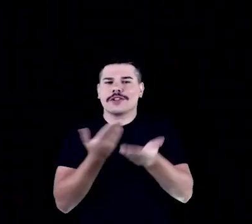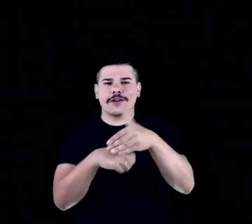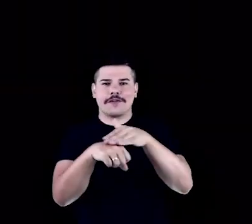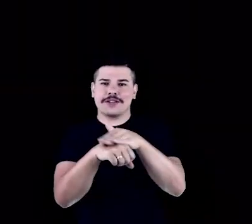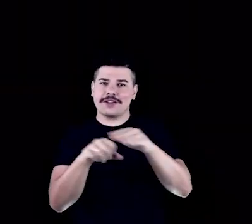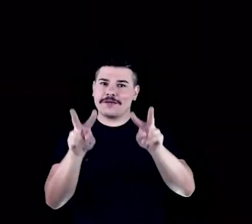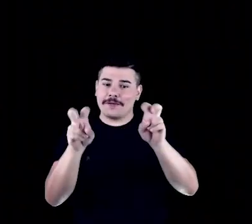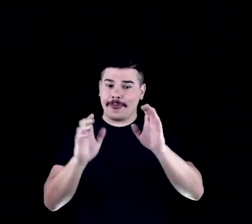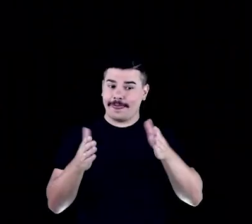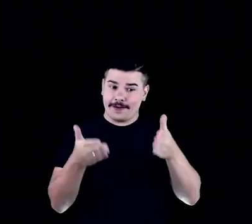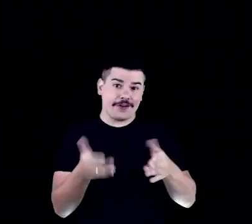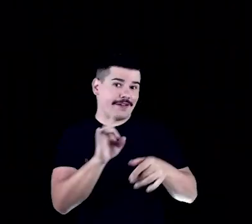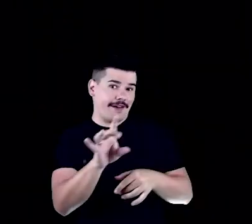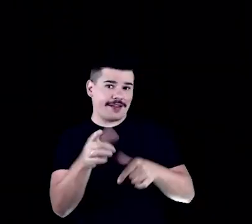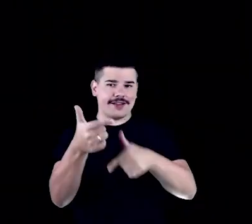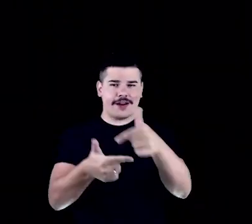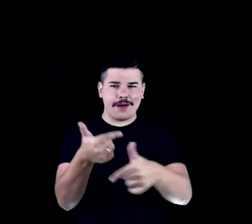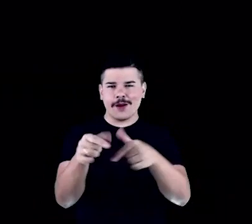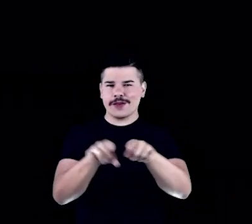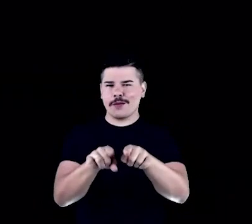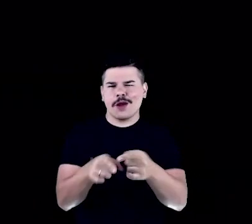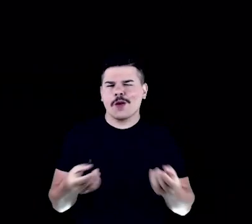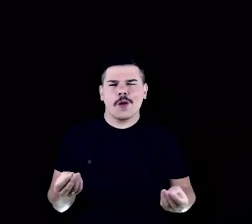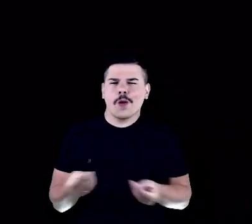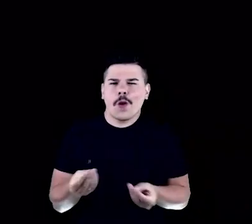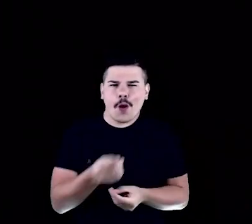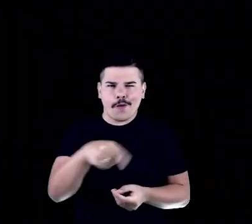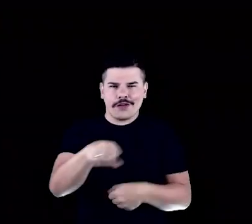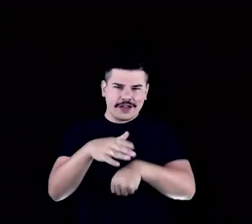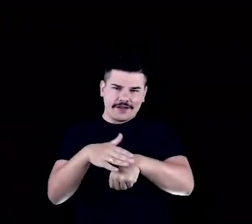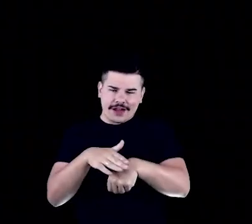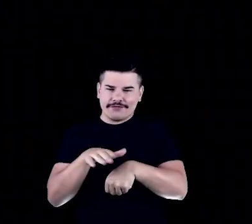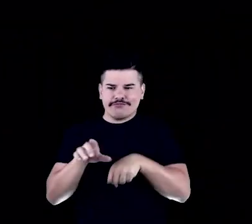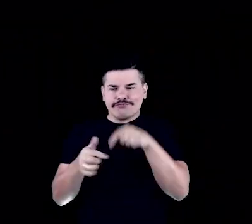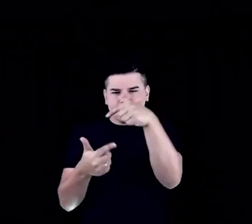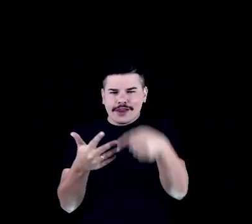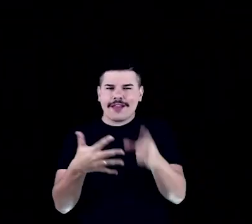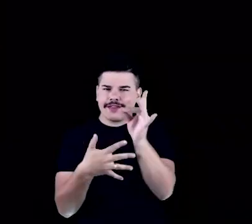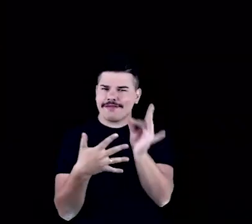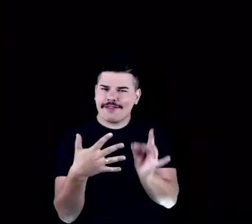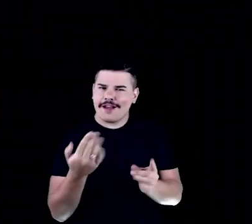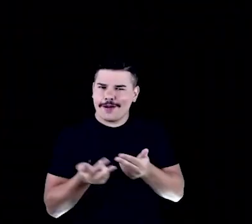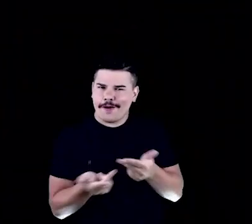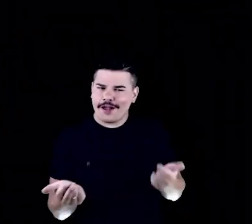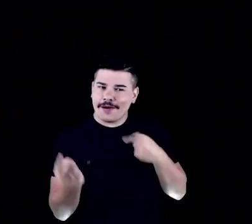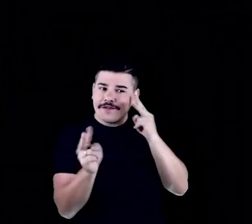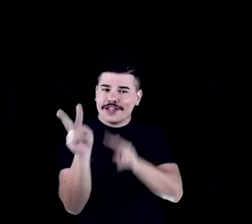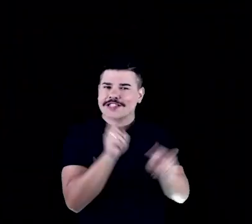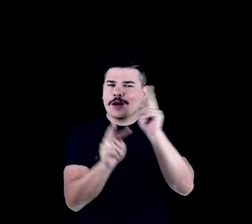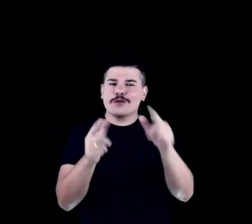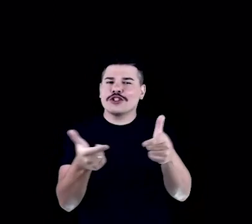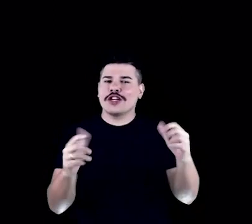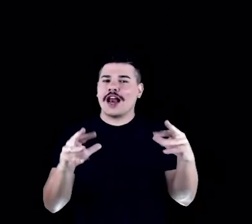pouquinho especificamente sobre cada trabalho, sobre como vocês fazem em detalhe cada coisa, só para a gente ter uma visão